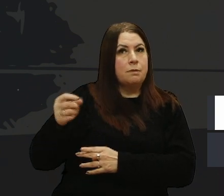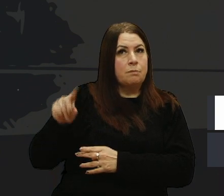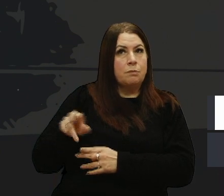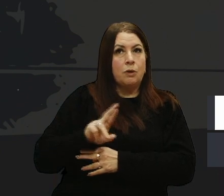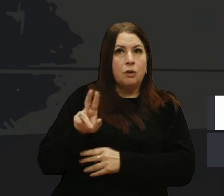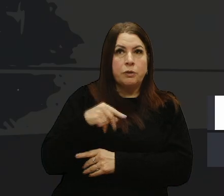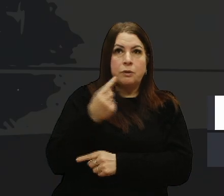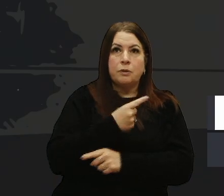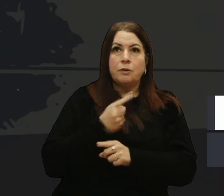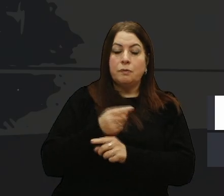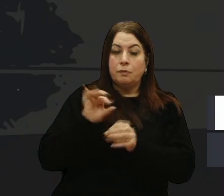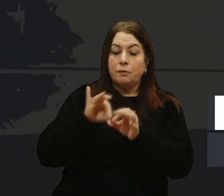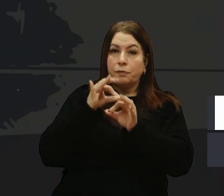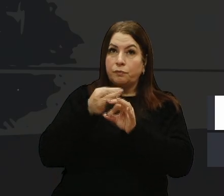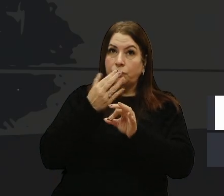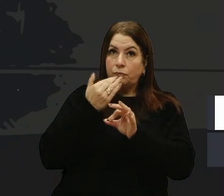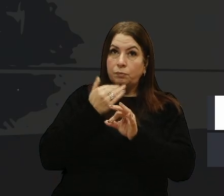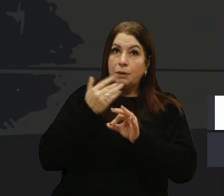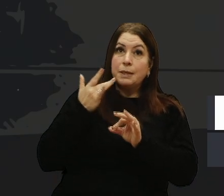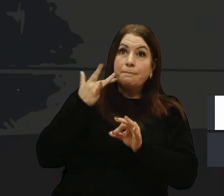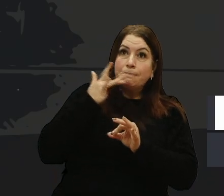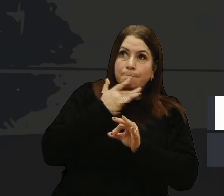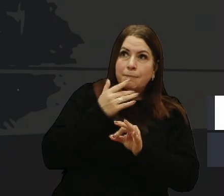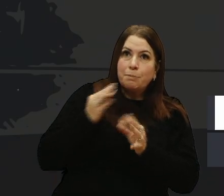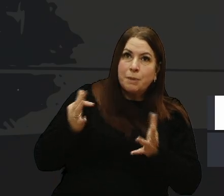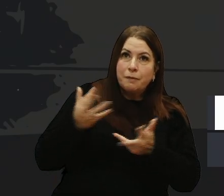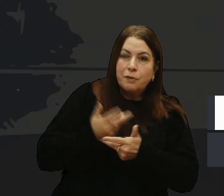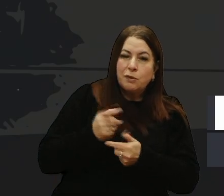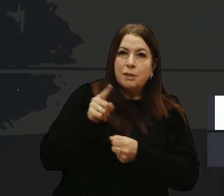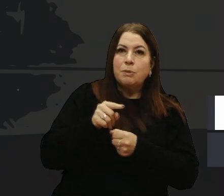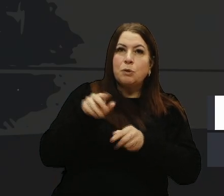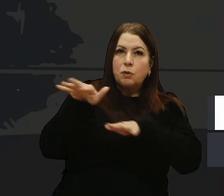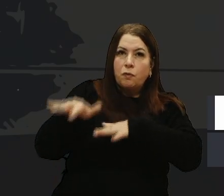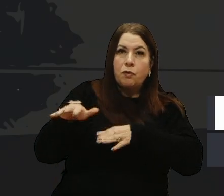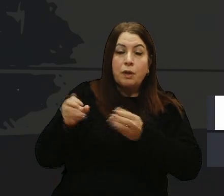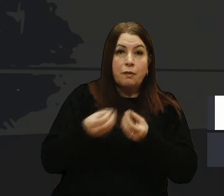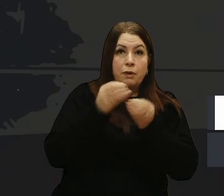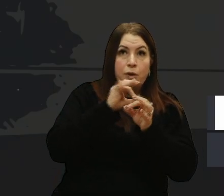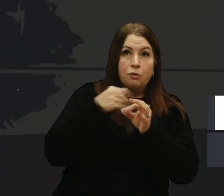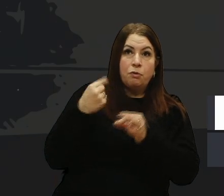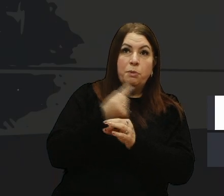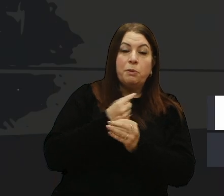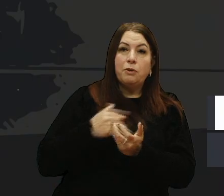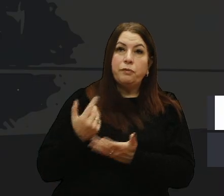R$1.600.000, ou seja, aquela uva que vocês comeram que estava maravilhosa, tanto no desfile como na Festa da Uva.